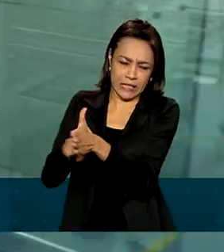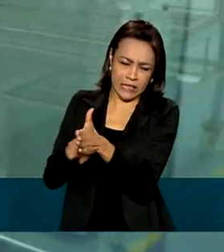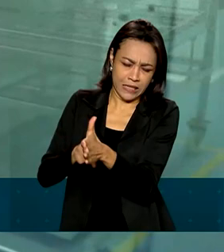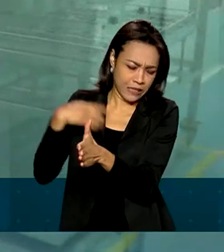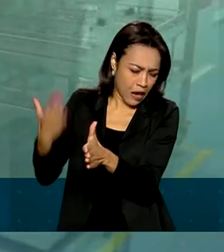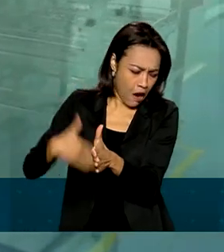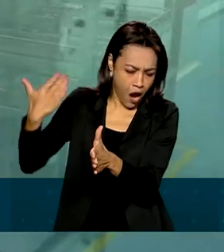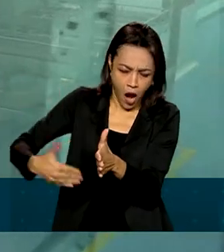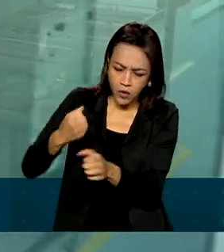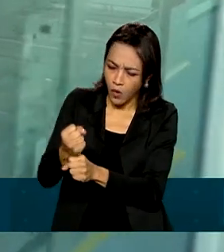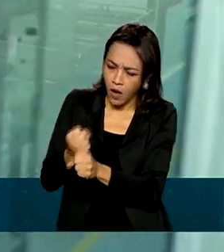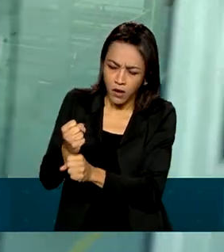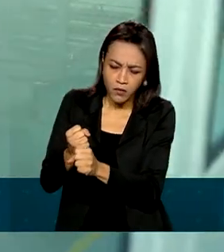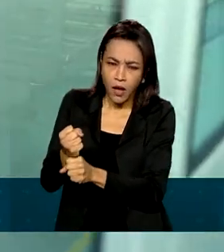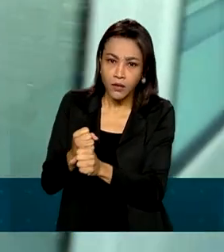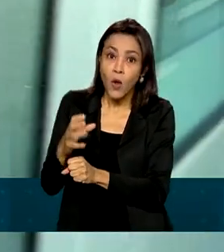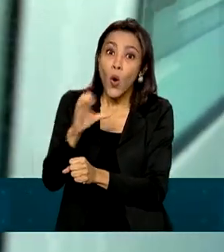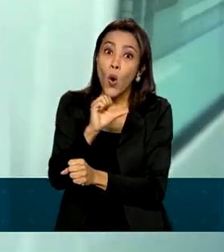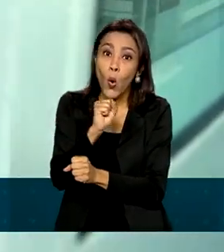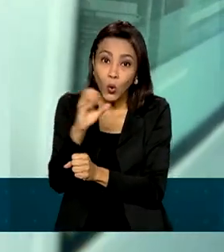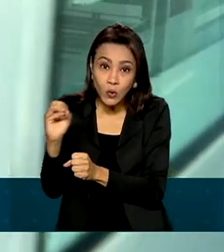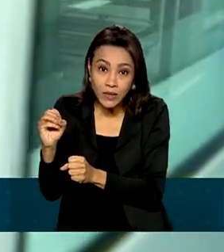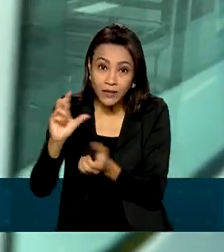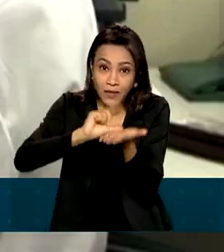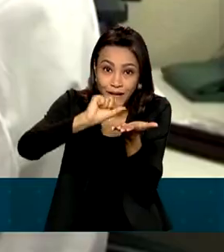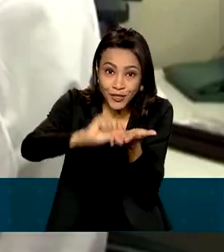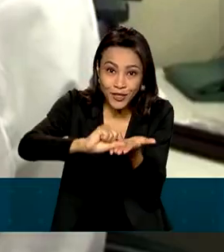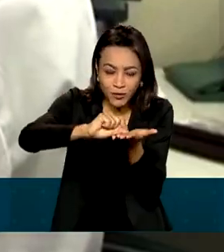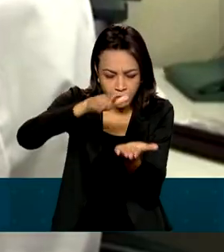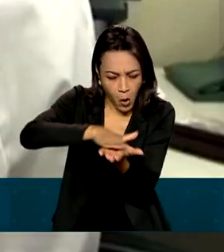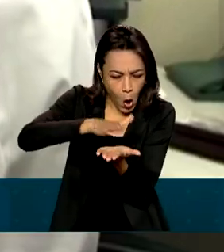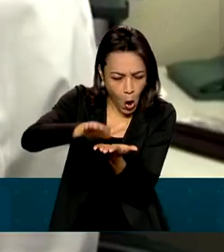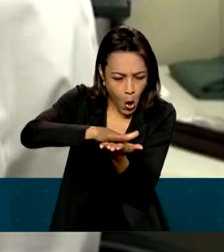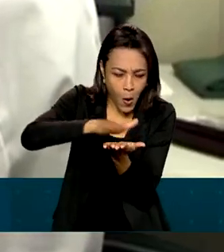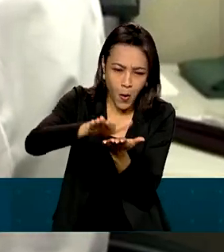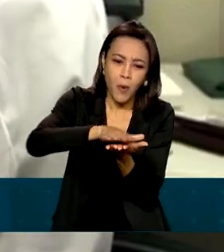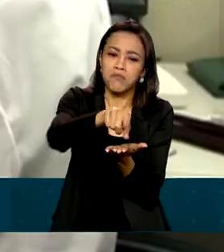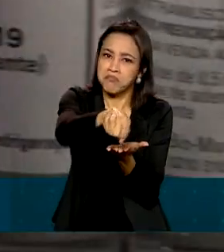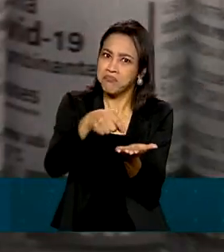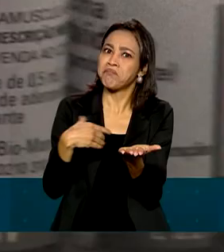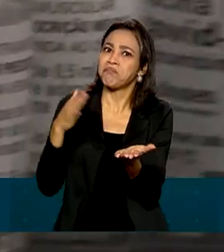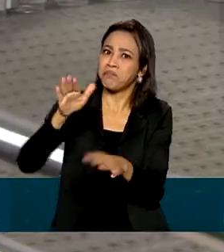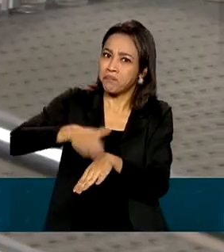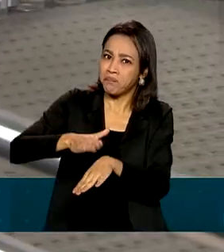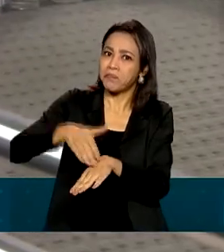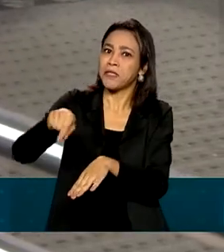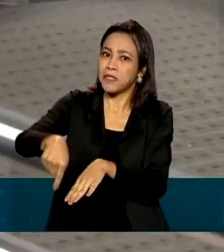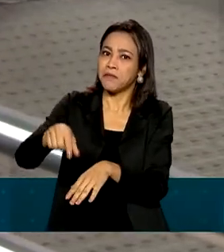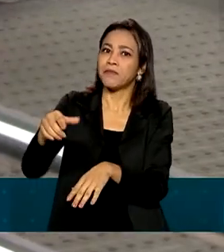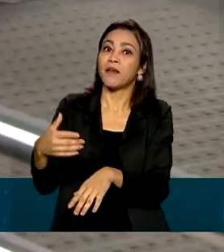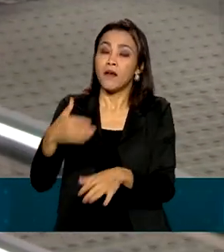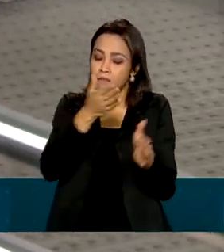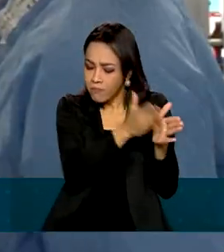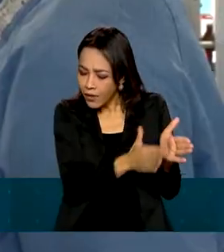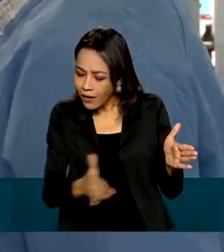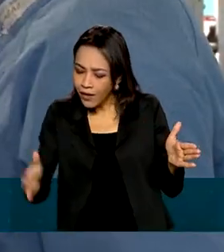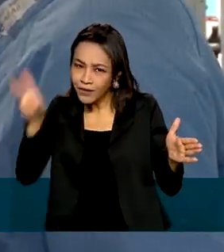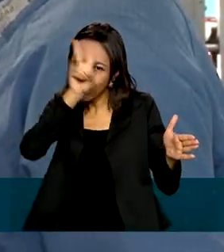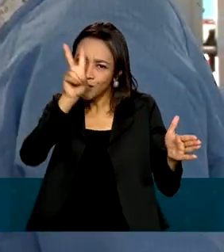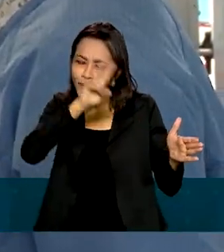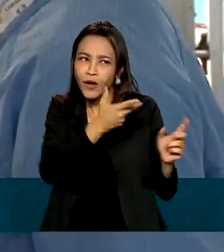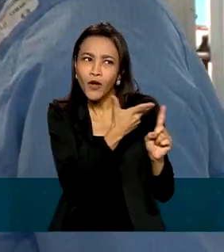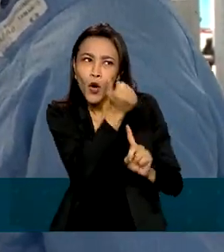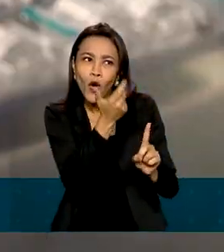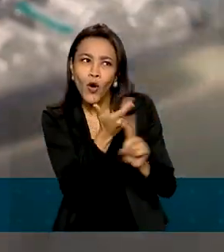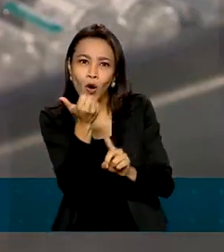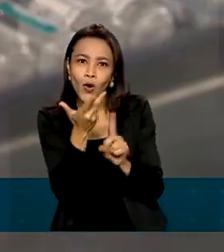anos, cerca de 800 artigos científicos são produzidos pela instituição. Ao longo da história, foram diversas